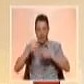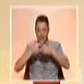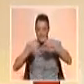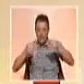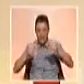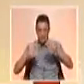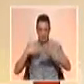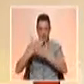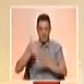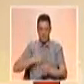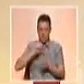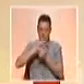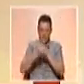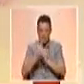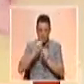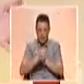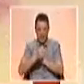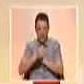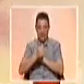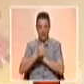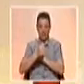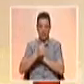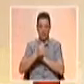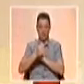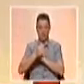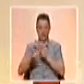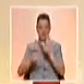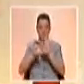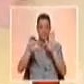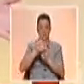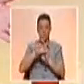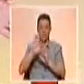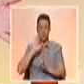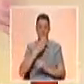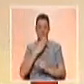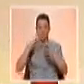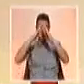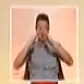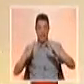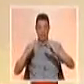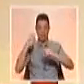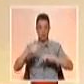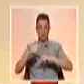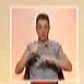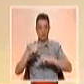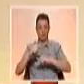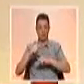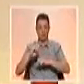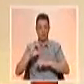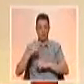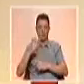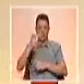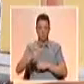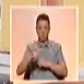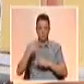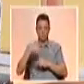que melhor podem se adaptar, mais uma vez adaptadas às condições particulares onde esses telhados estão. E quais são já agora as que puseram lá no